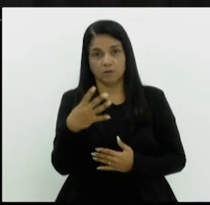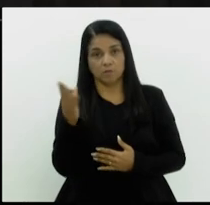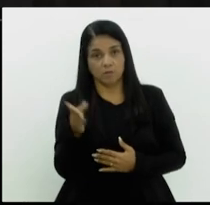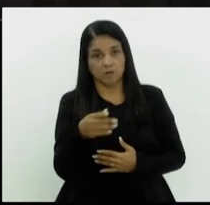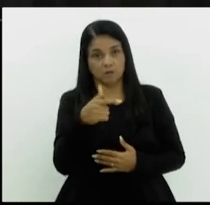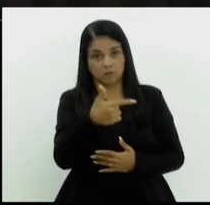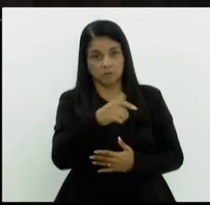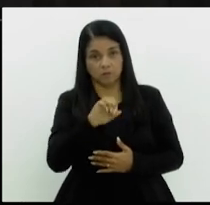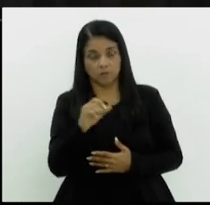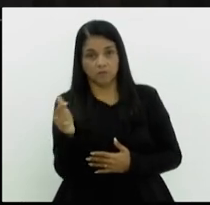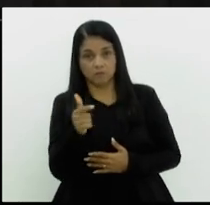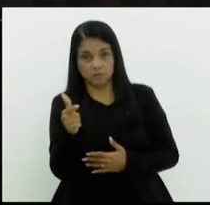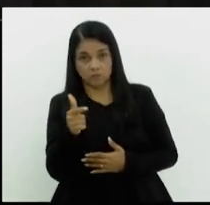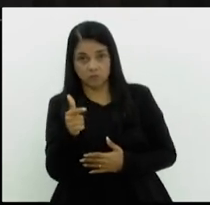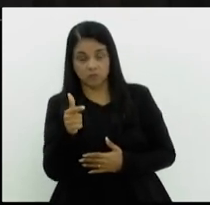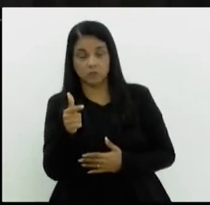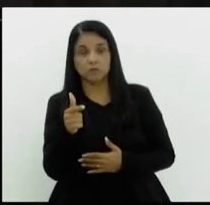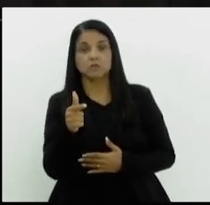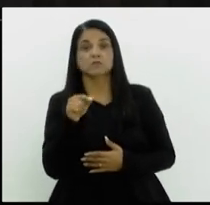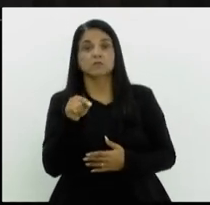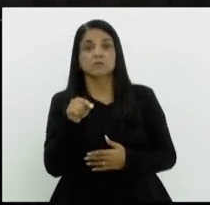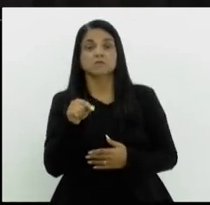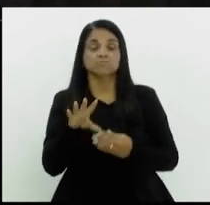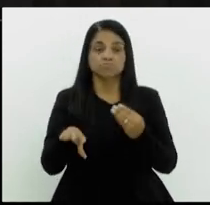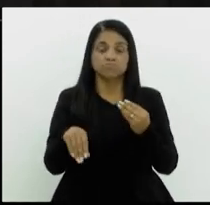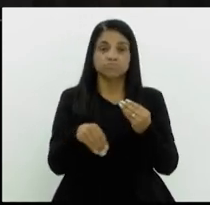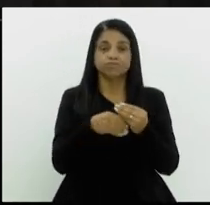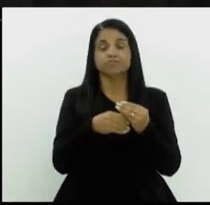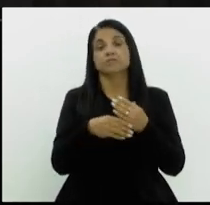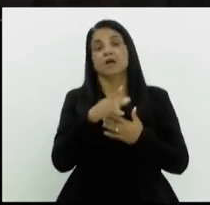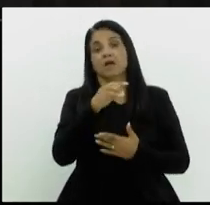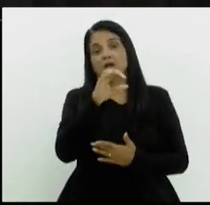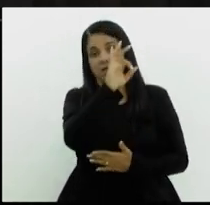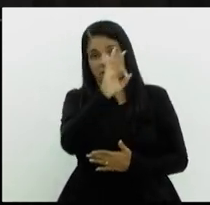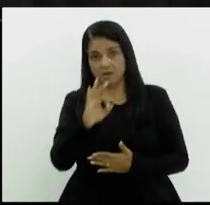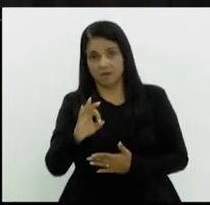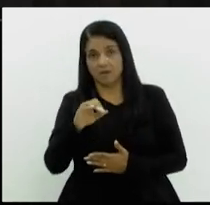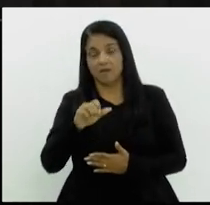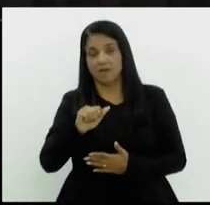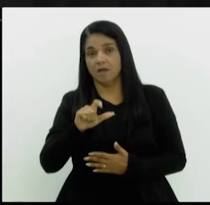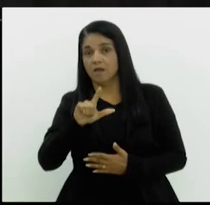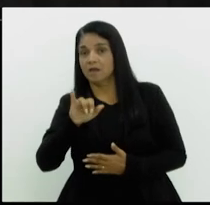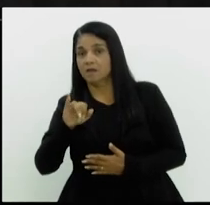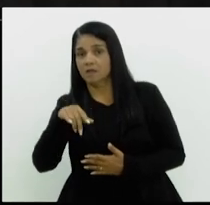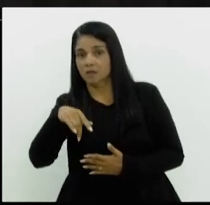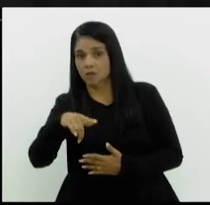e introduziu aquelas malfadadas alíquotas na lei